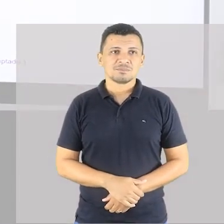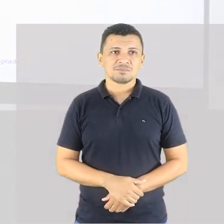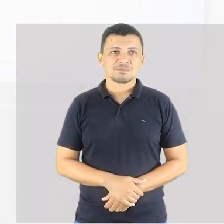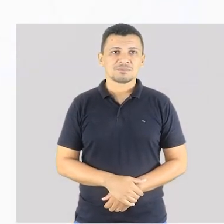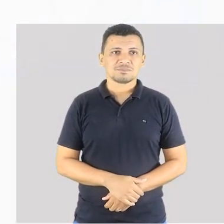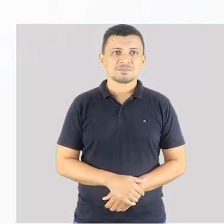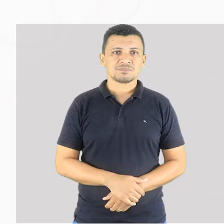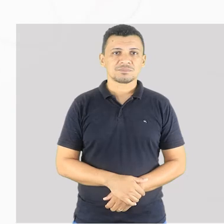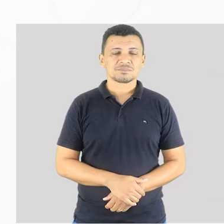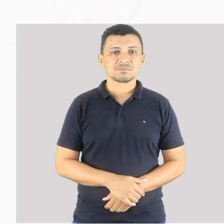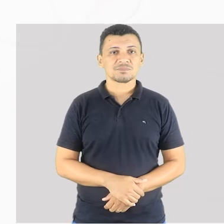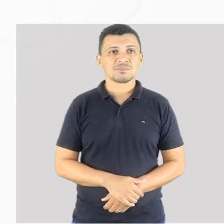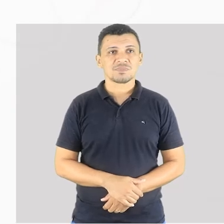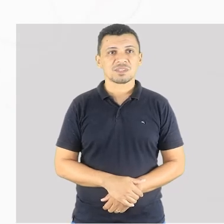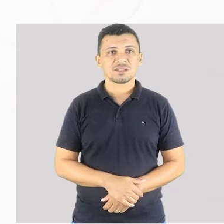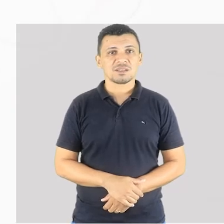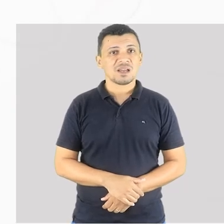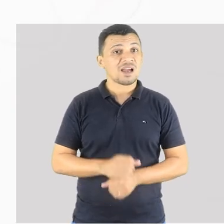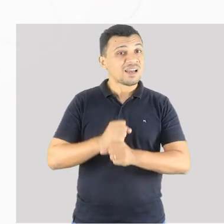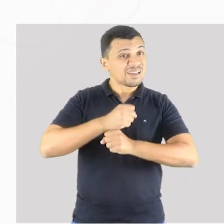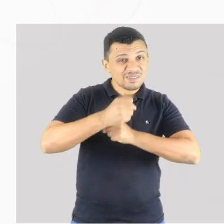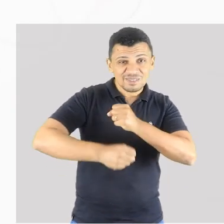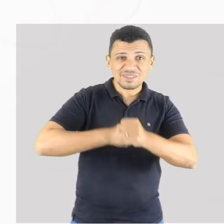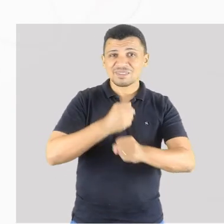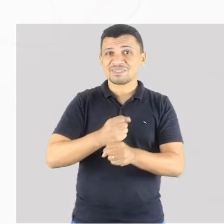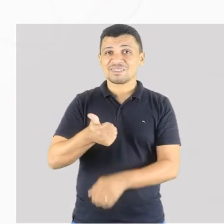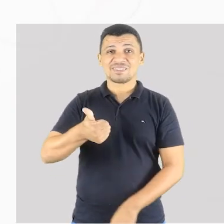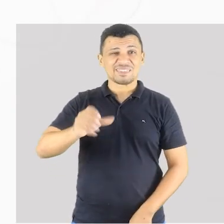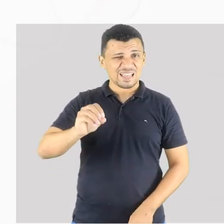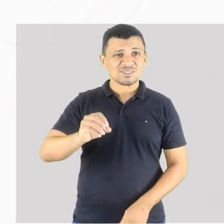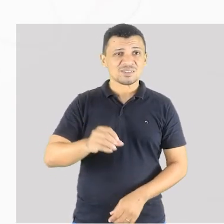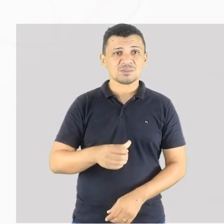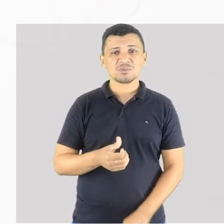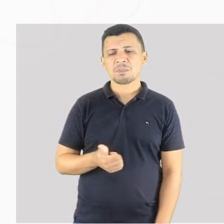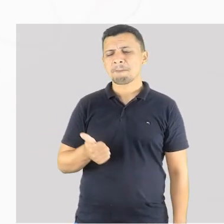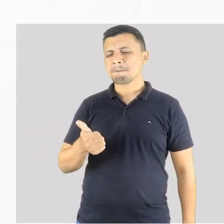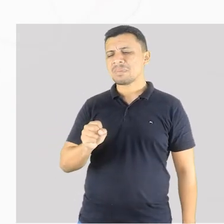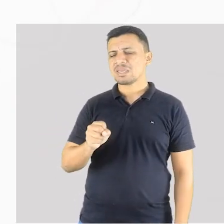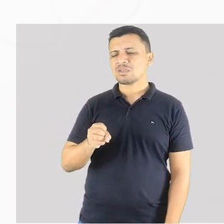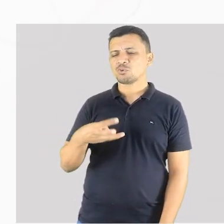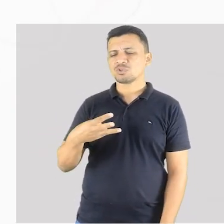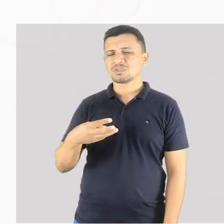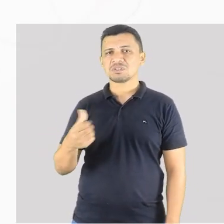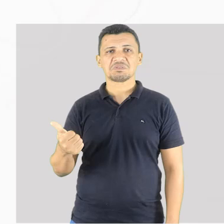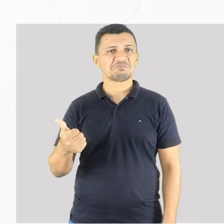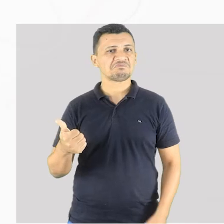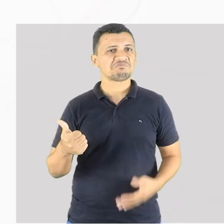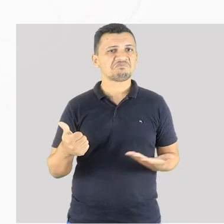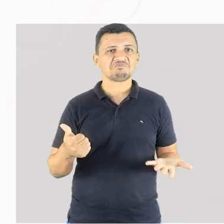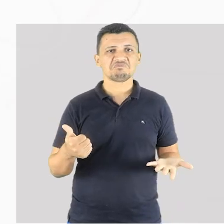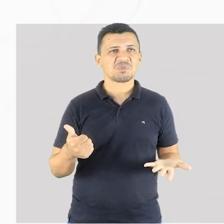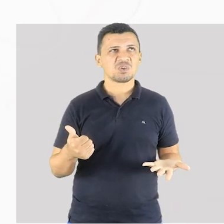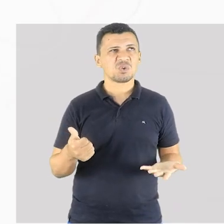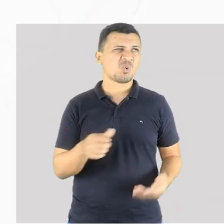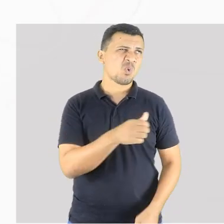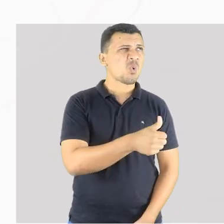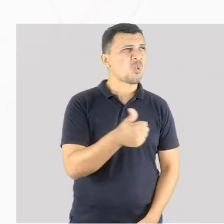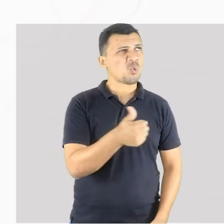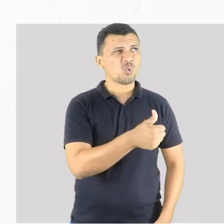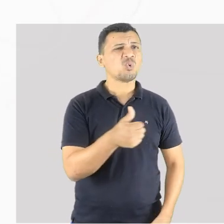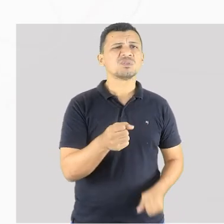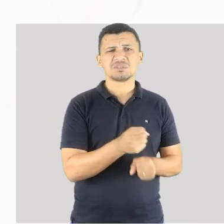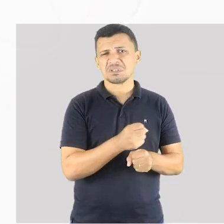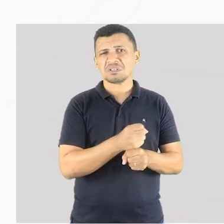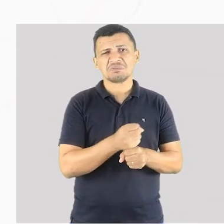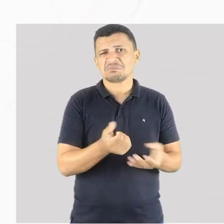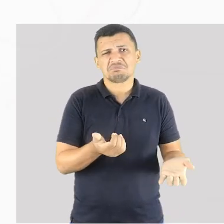aí ó, depois de mais de 10 anos, ó, que em 1931, não sei se chegou a dar 11 anos, mas mais de